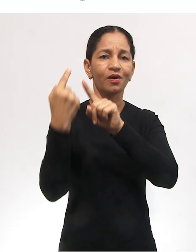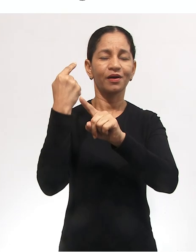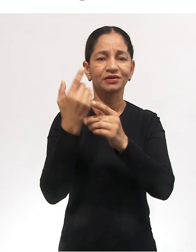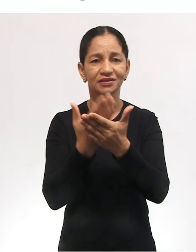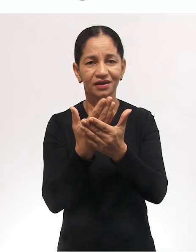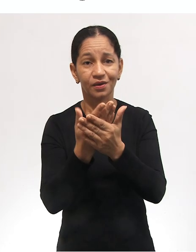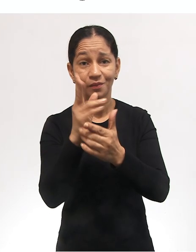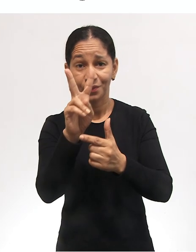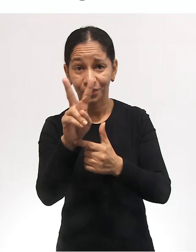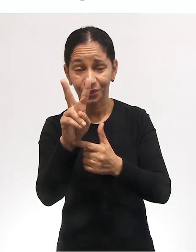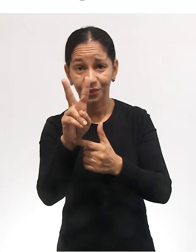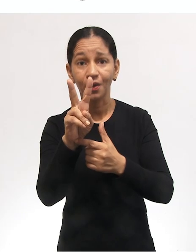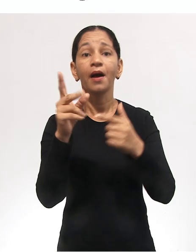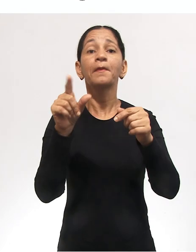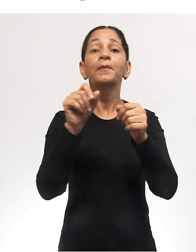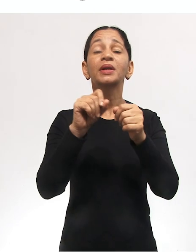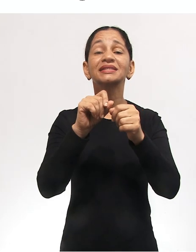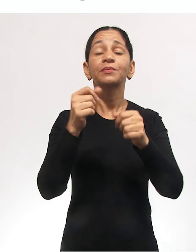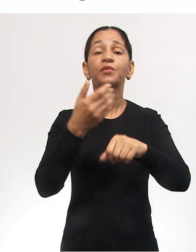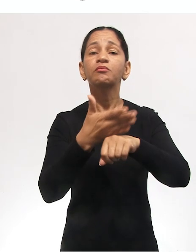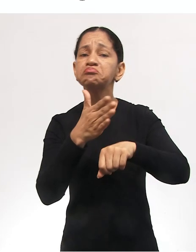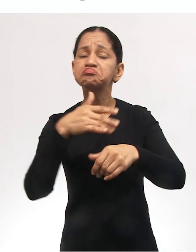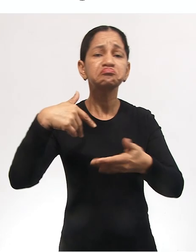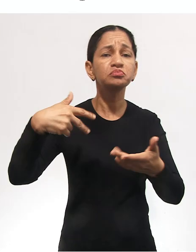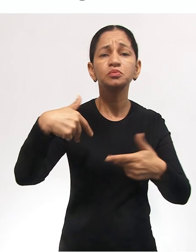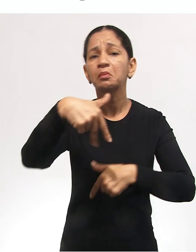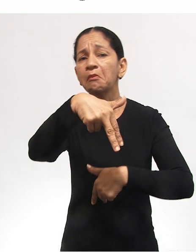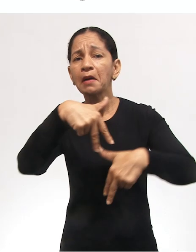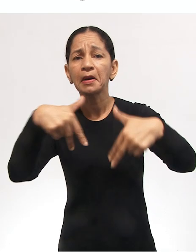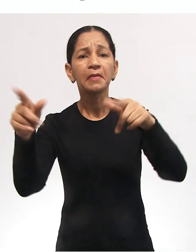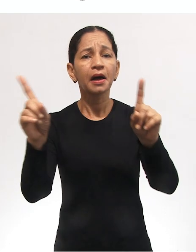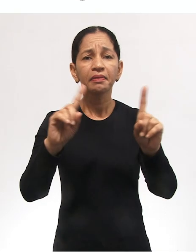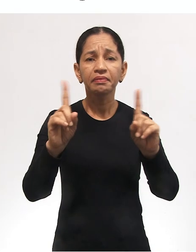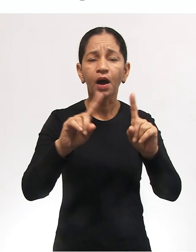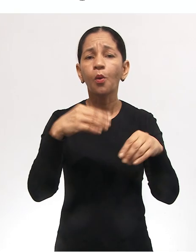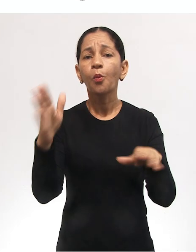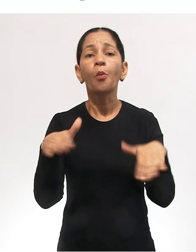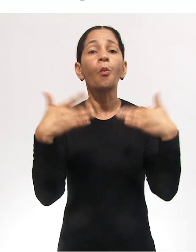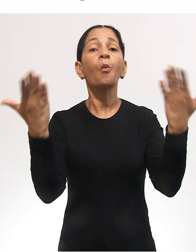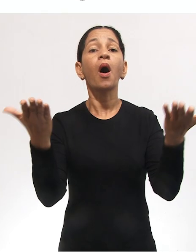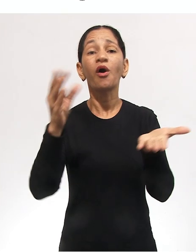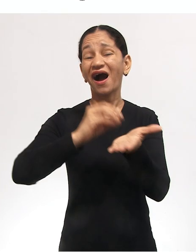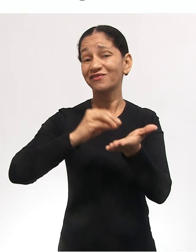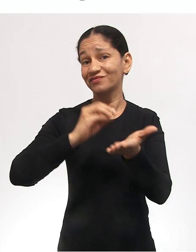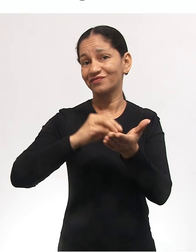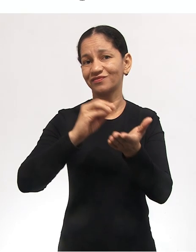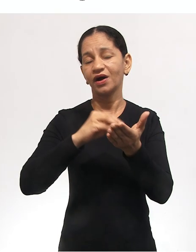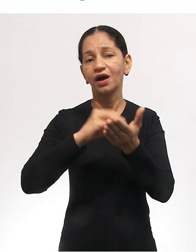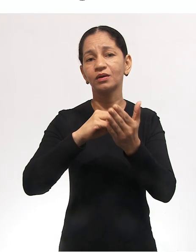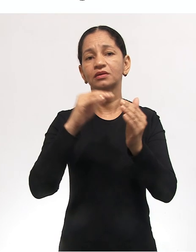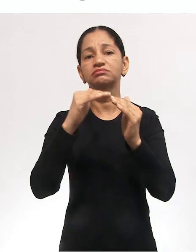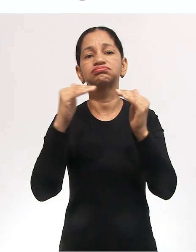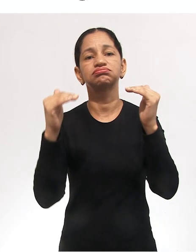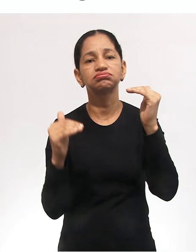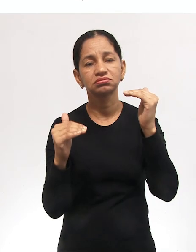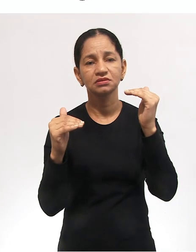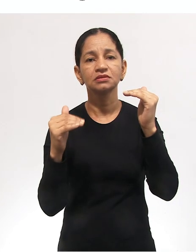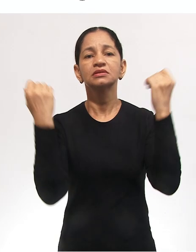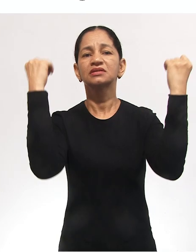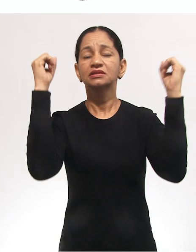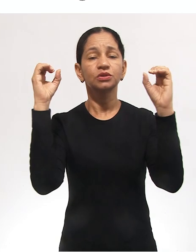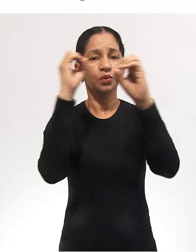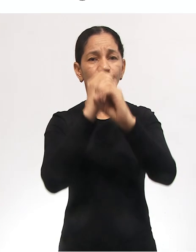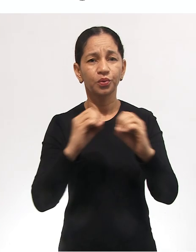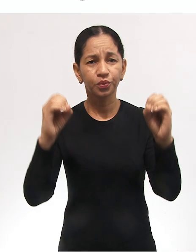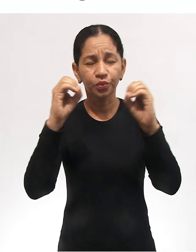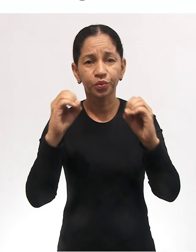realizar exercícios físicos, né? Quais são os impactos da ausência disso diretamente na produtividade, né,